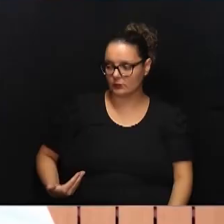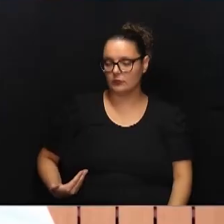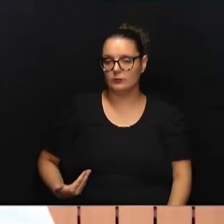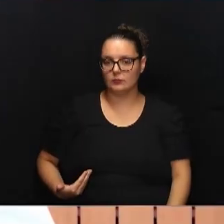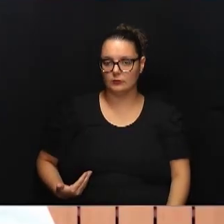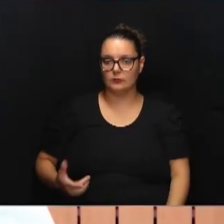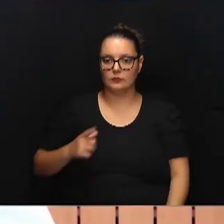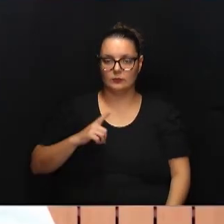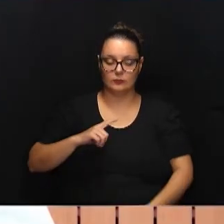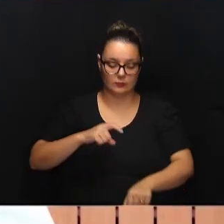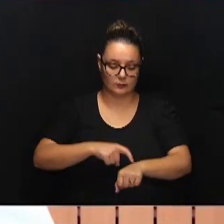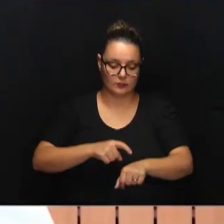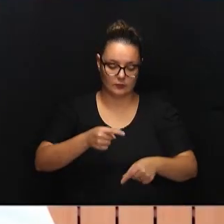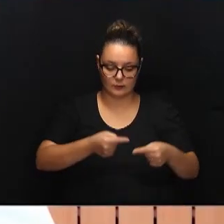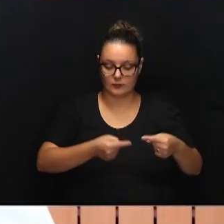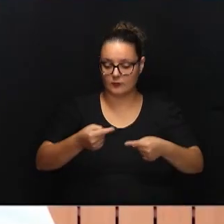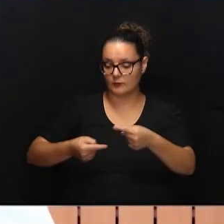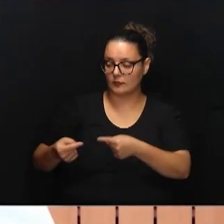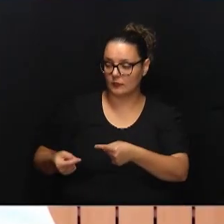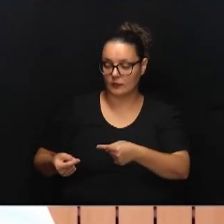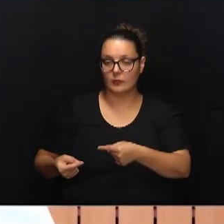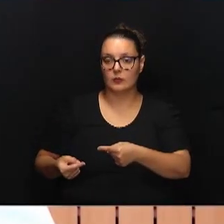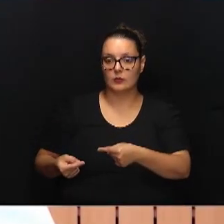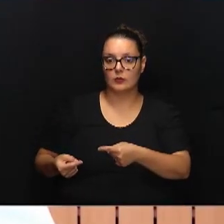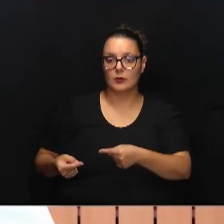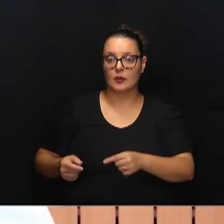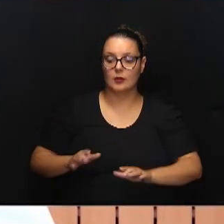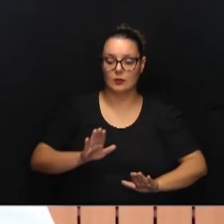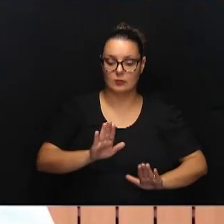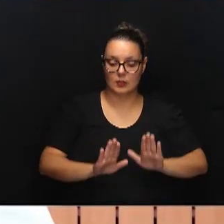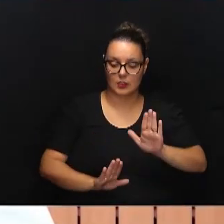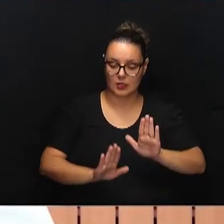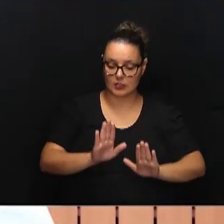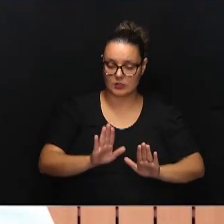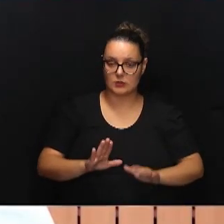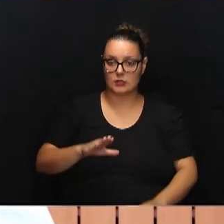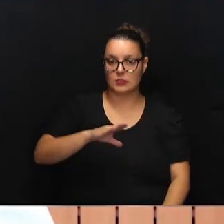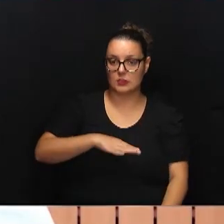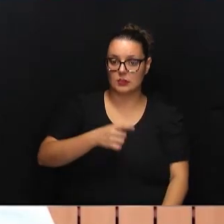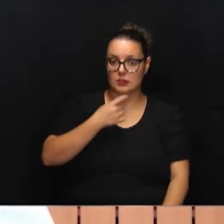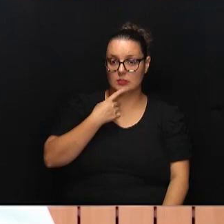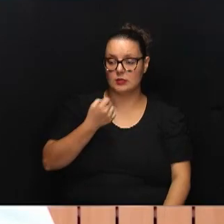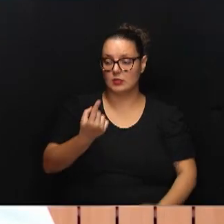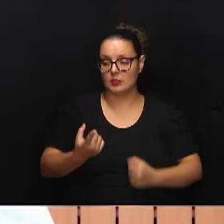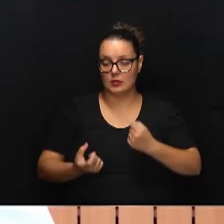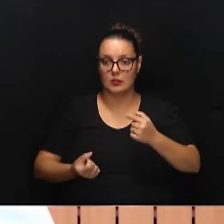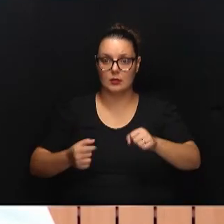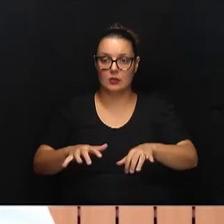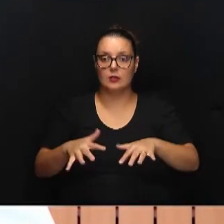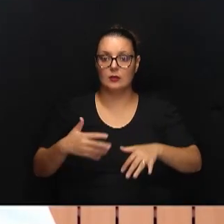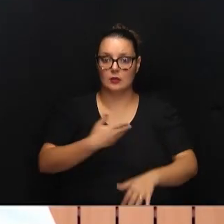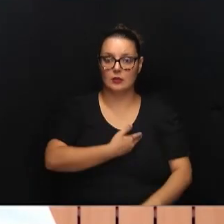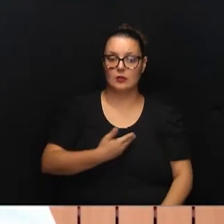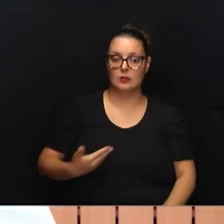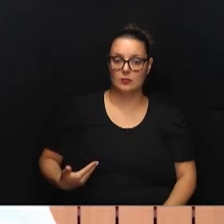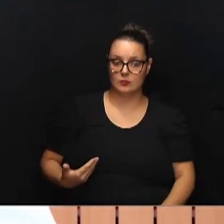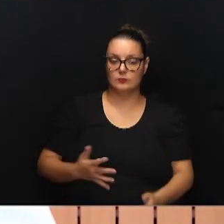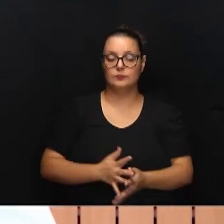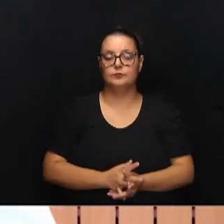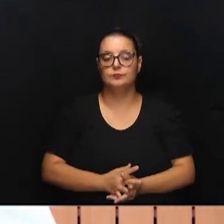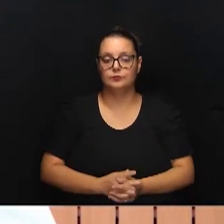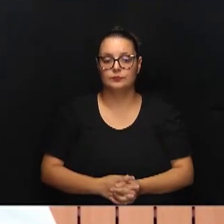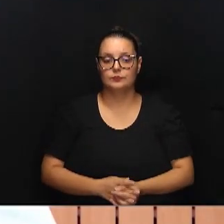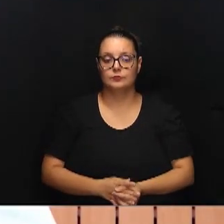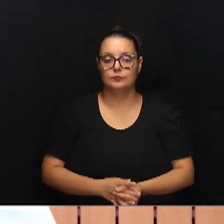ainda um período de discussão sobre a licitação na cidade, algumas audiências públicas, tudo. Eu